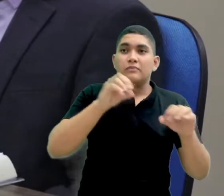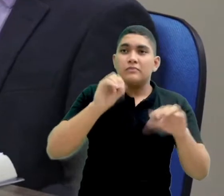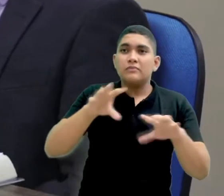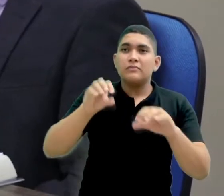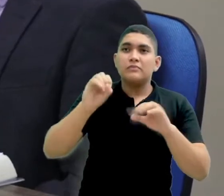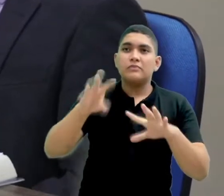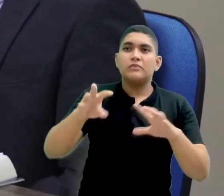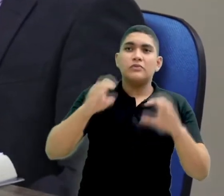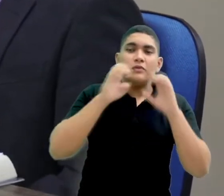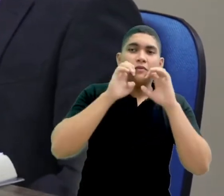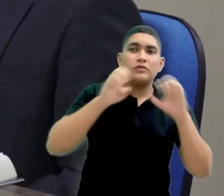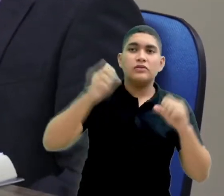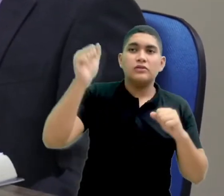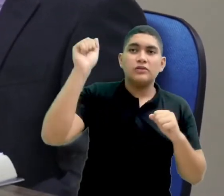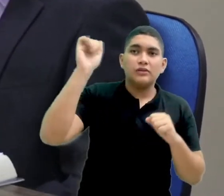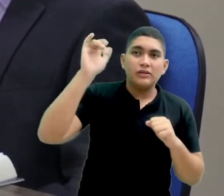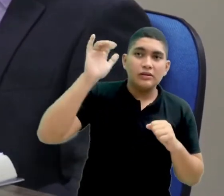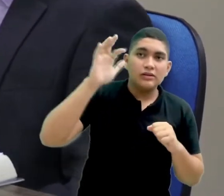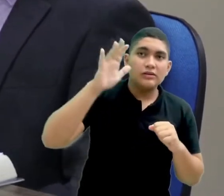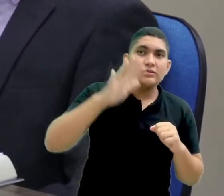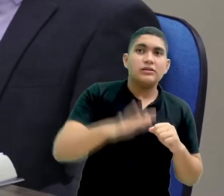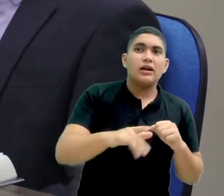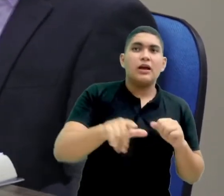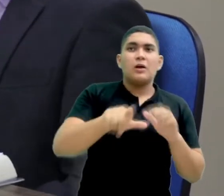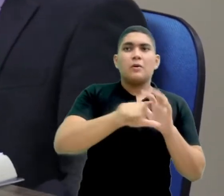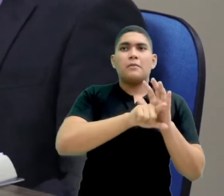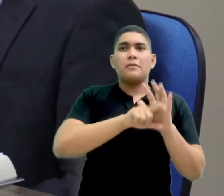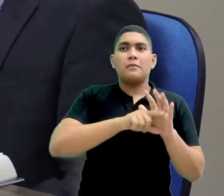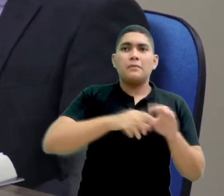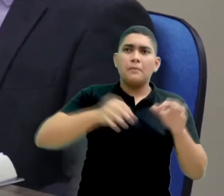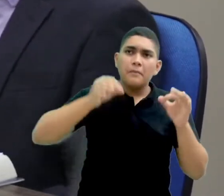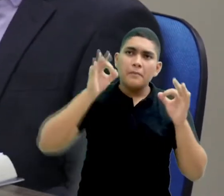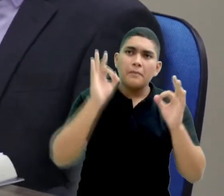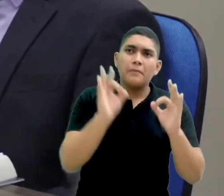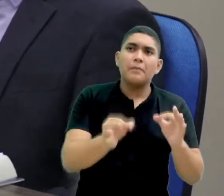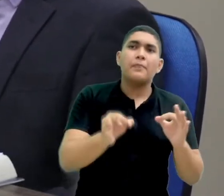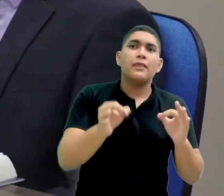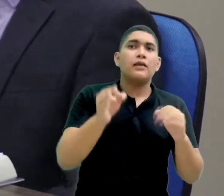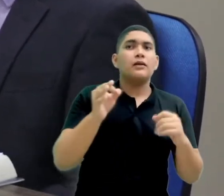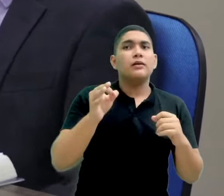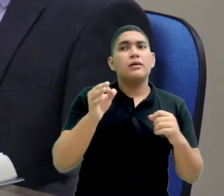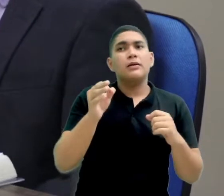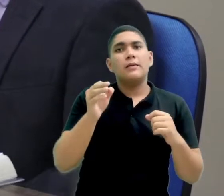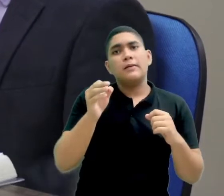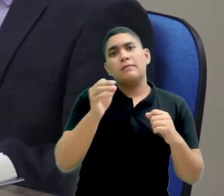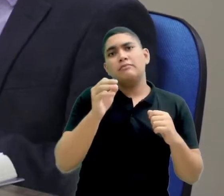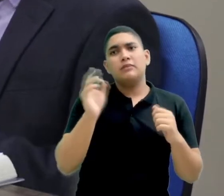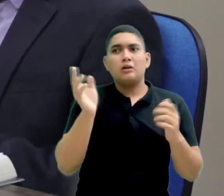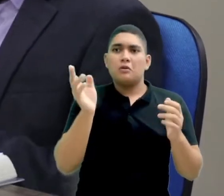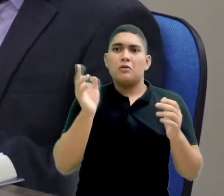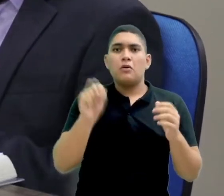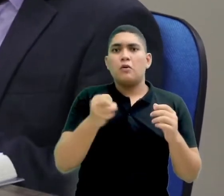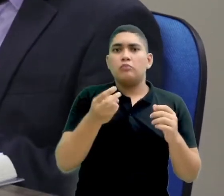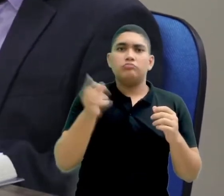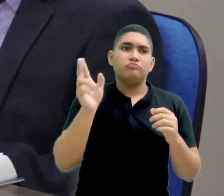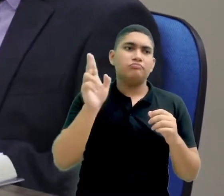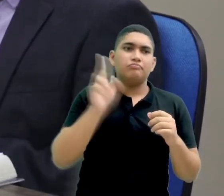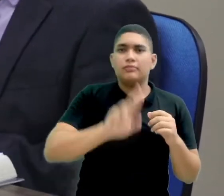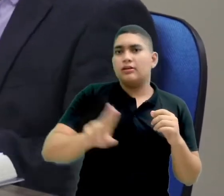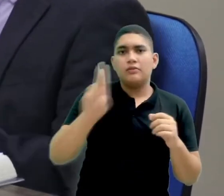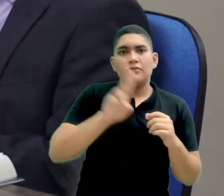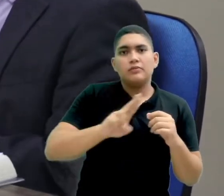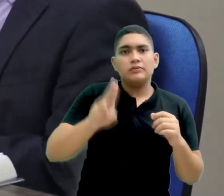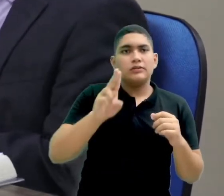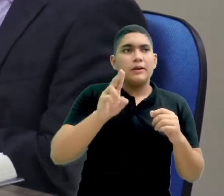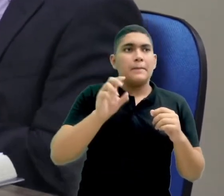segundo dizem os antinomistas, a lei moral ela é de nenhum uso ou ela não é mais obrigatória. Somente a fé